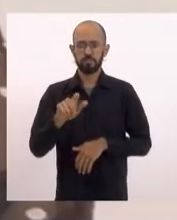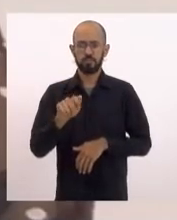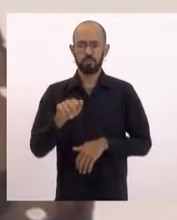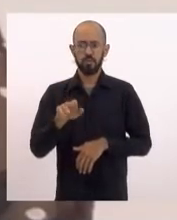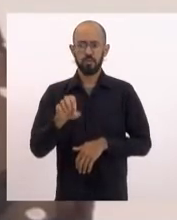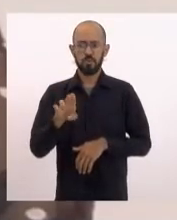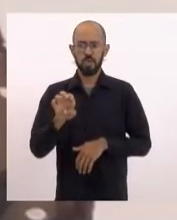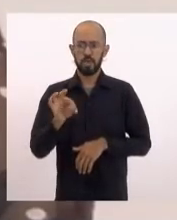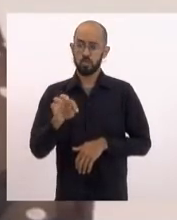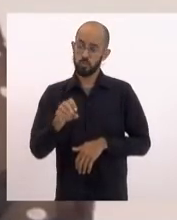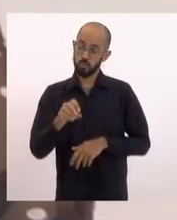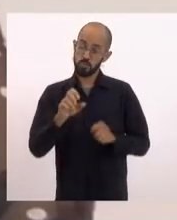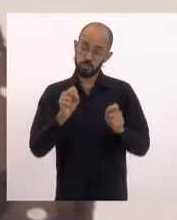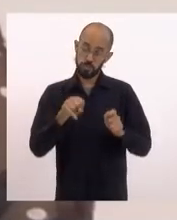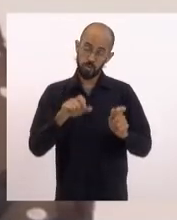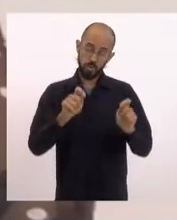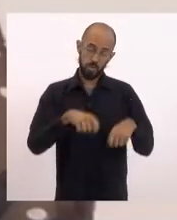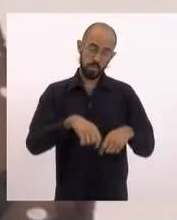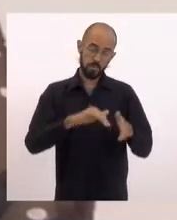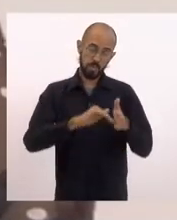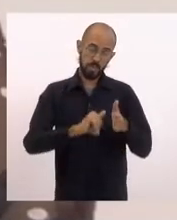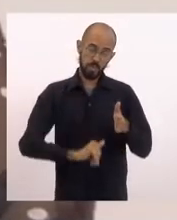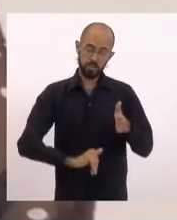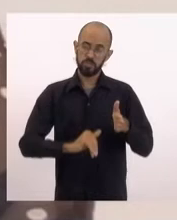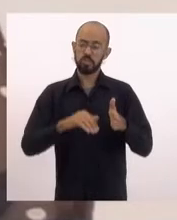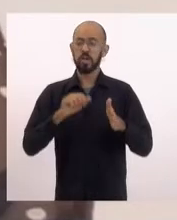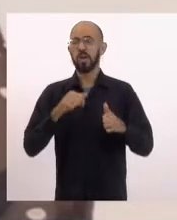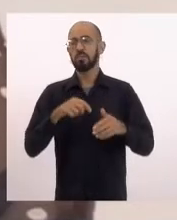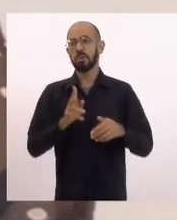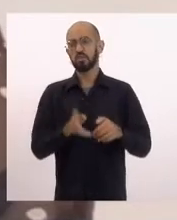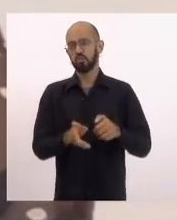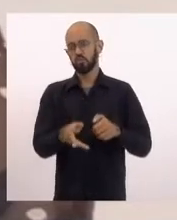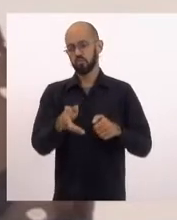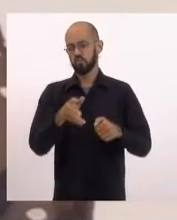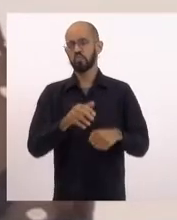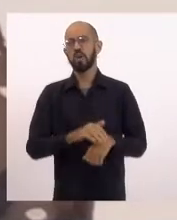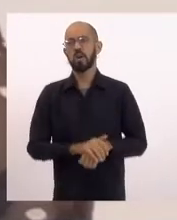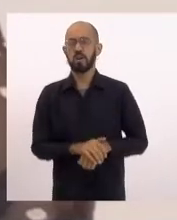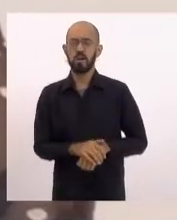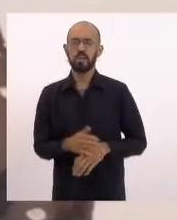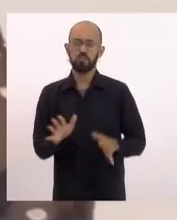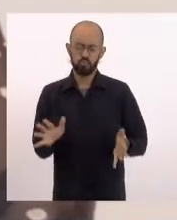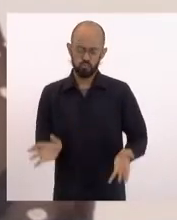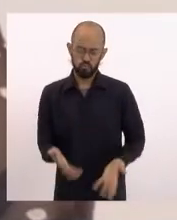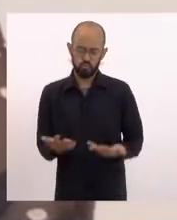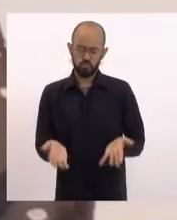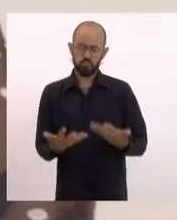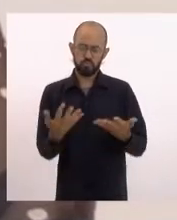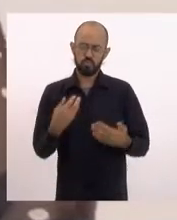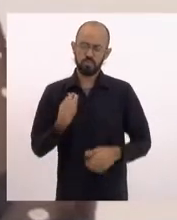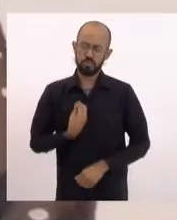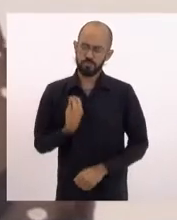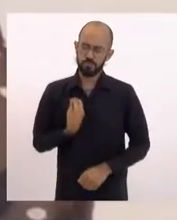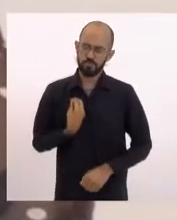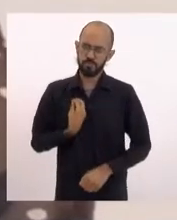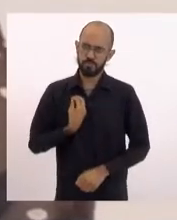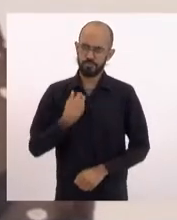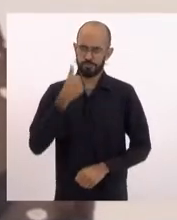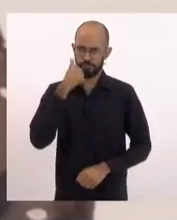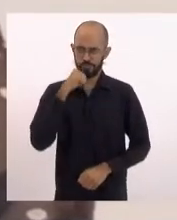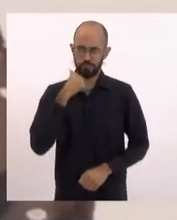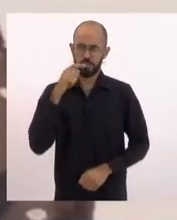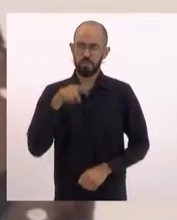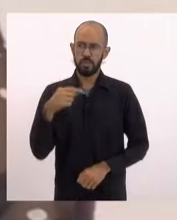presente, puder retirar para que esse projeto continue e a gente possa aí fomentar essa participação feminina, será de